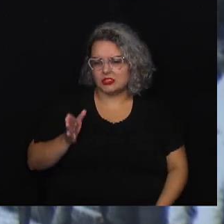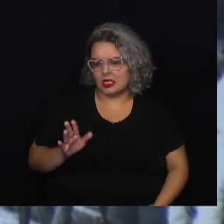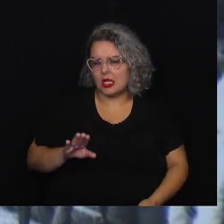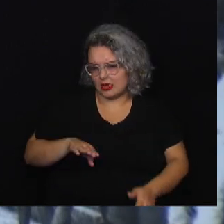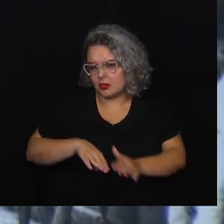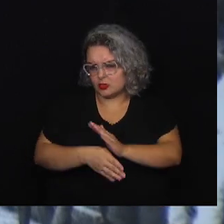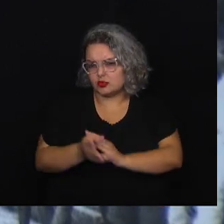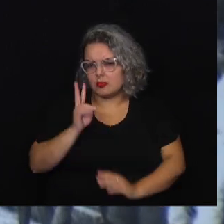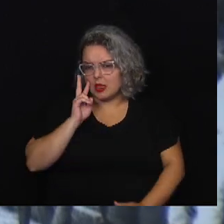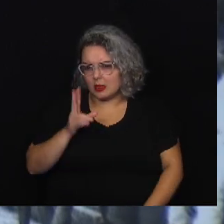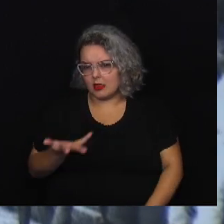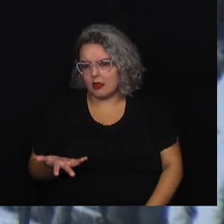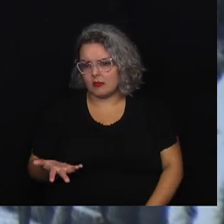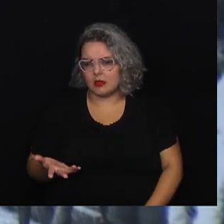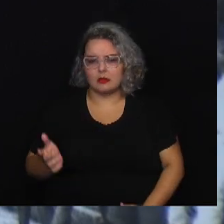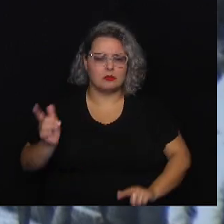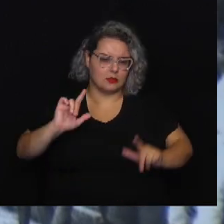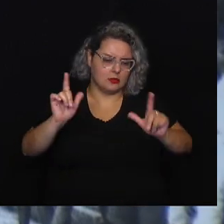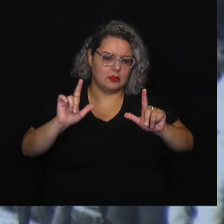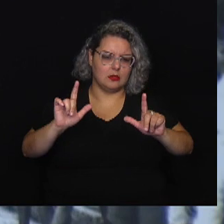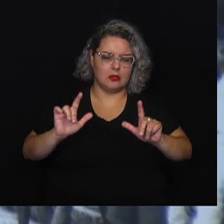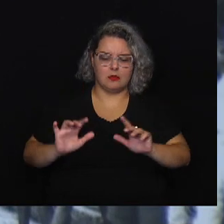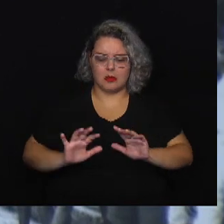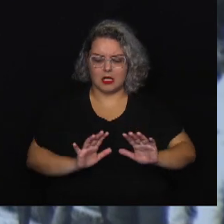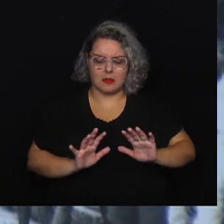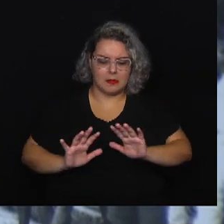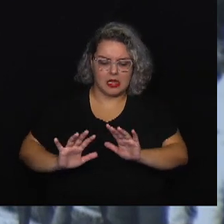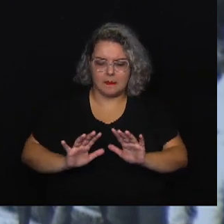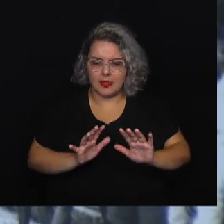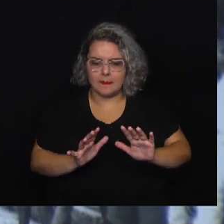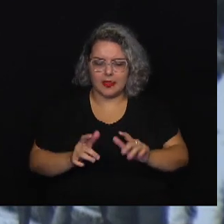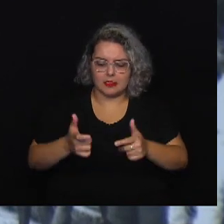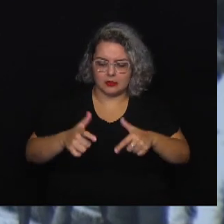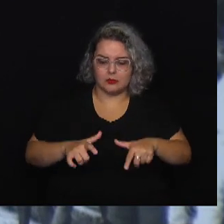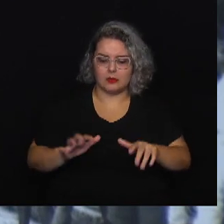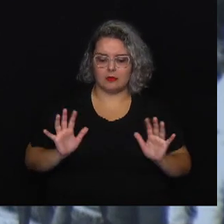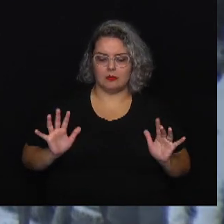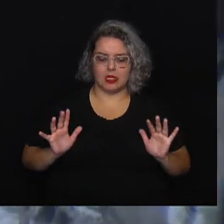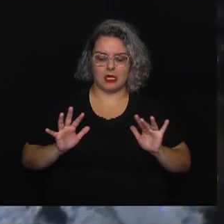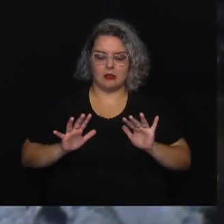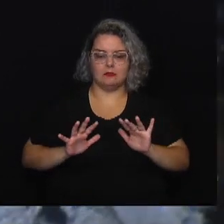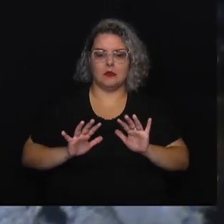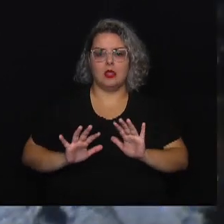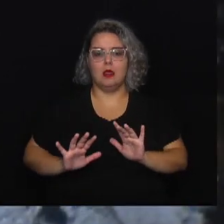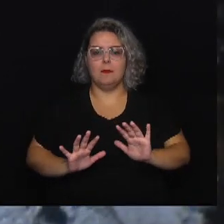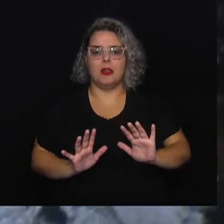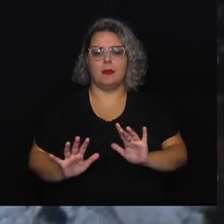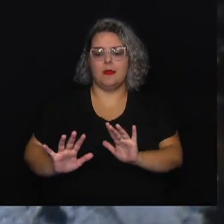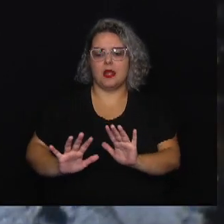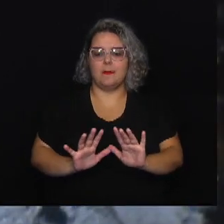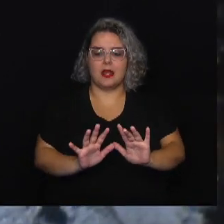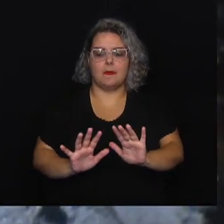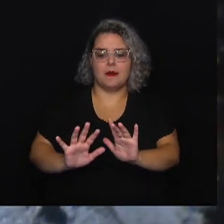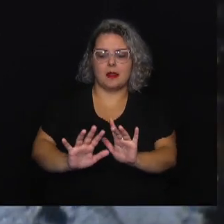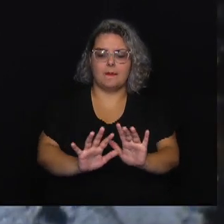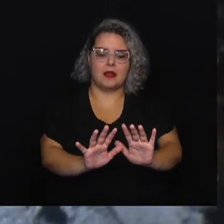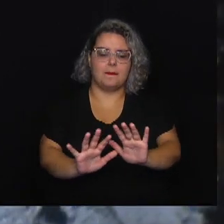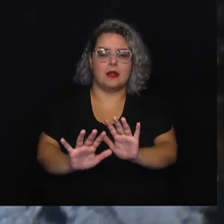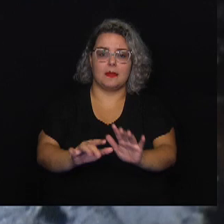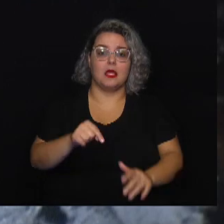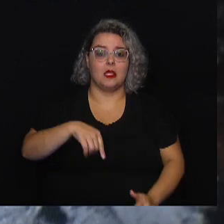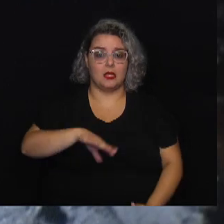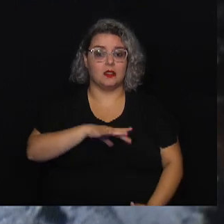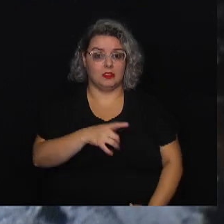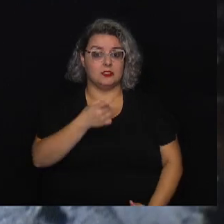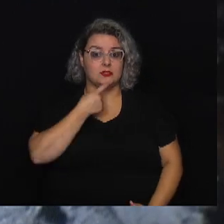a ver na televisão, né, que tem um ponto de concentração, desfila em linha reta. Aqui em Campinas teve uma